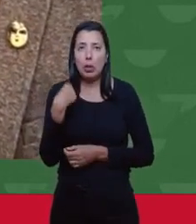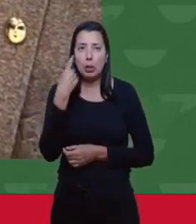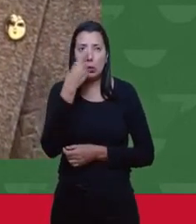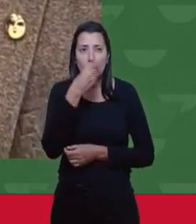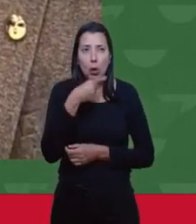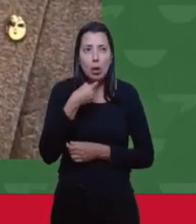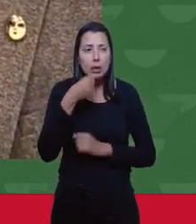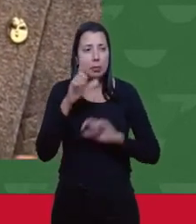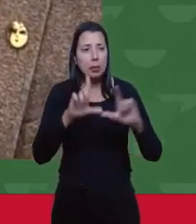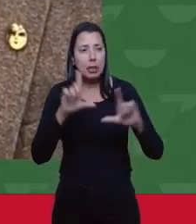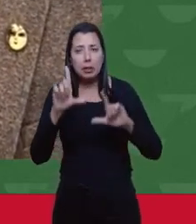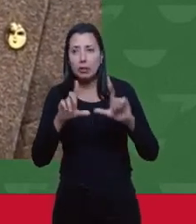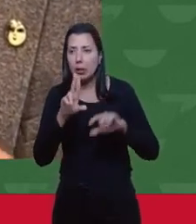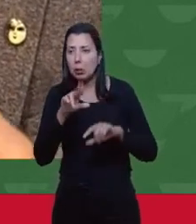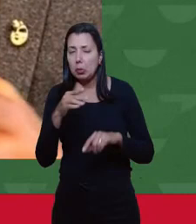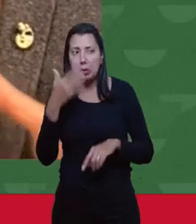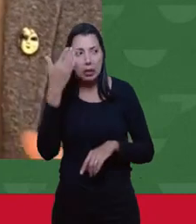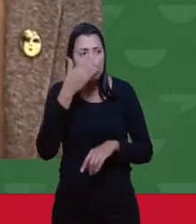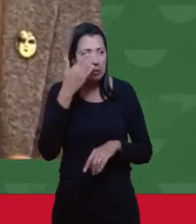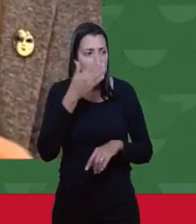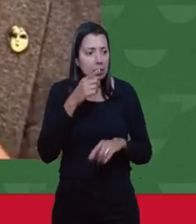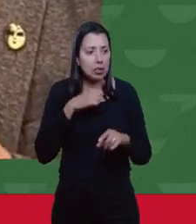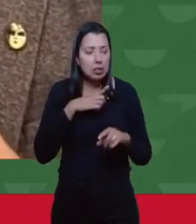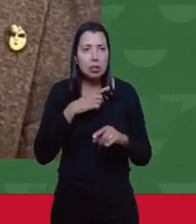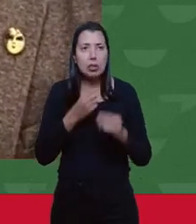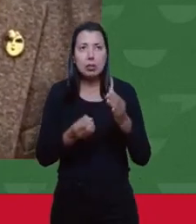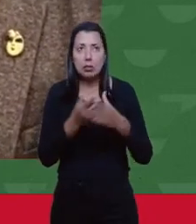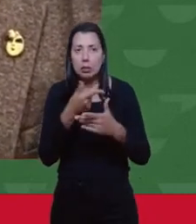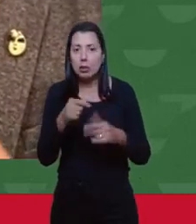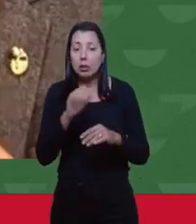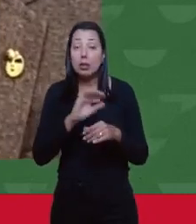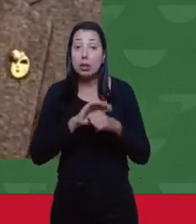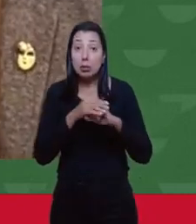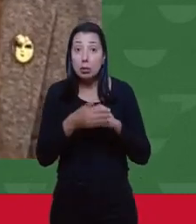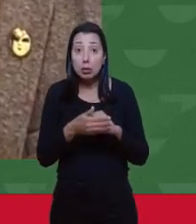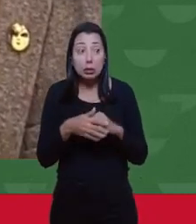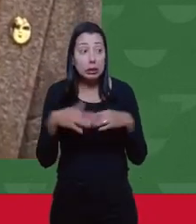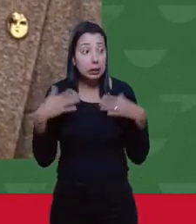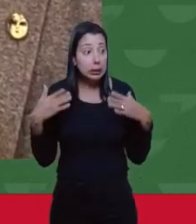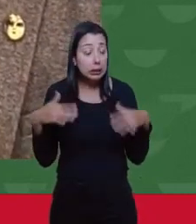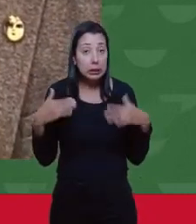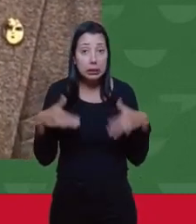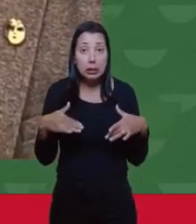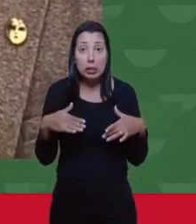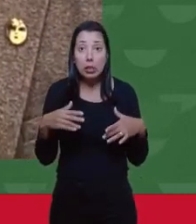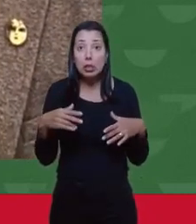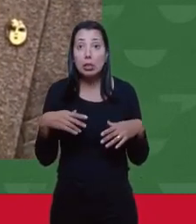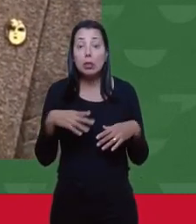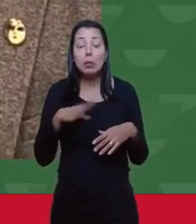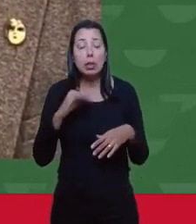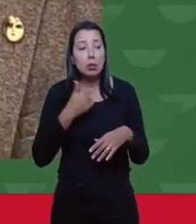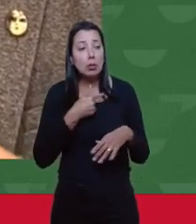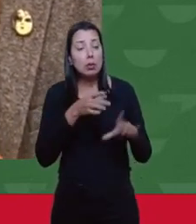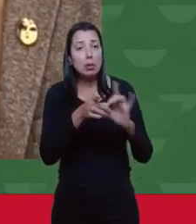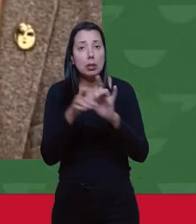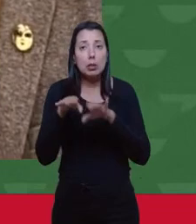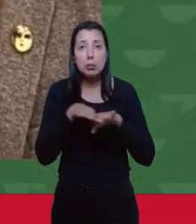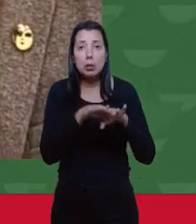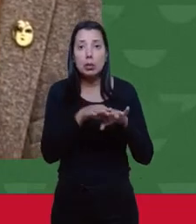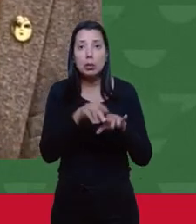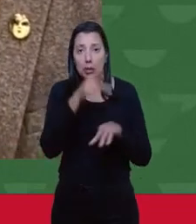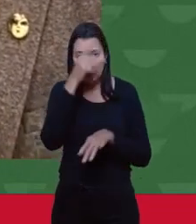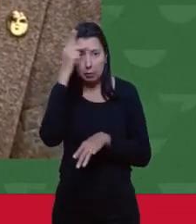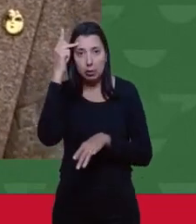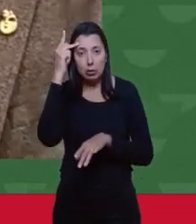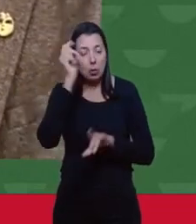pelas televisões, uma coisa nunca vista, todo um circo montado naquela noite medonha de horror para a nossa democracia. Esse